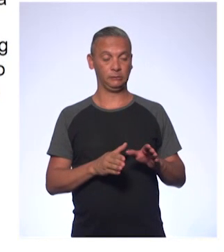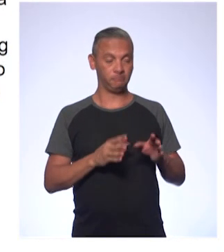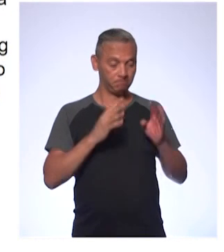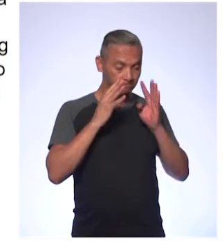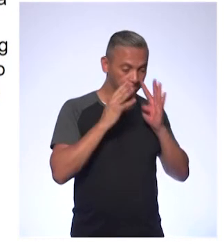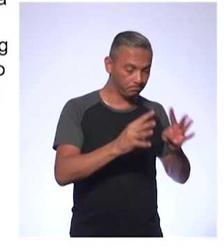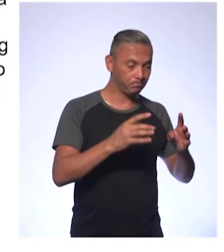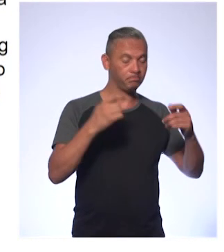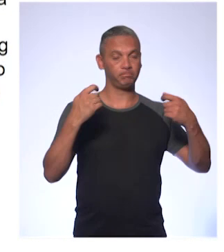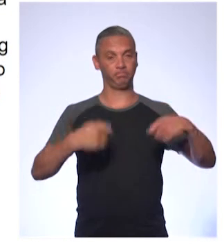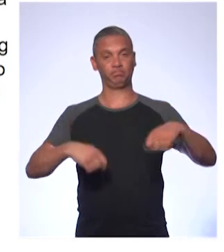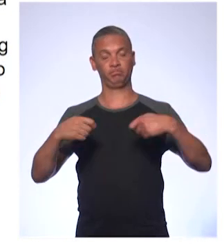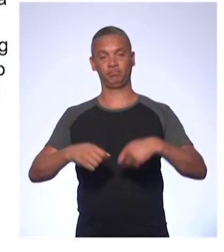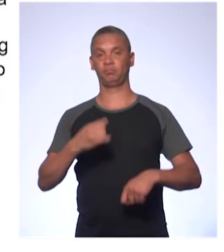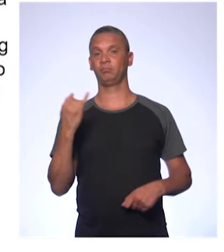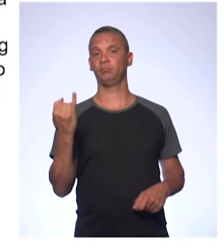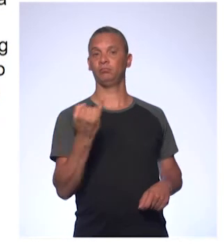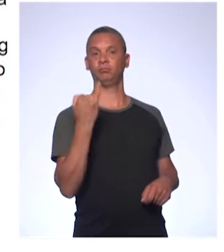grandes.